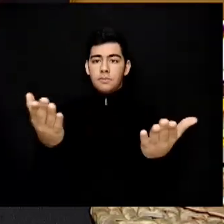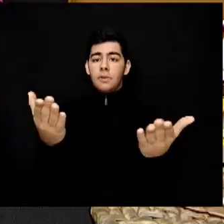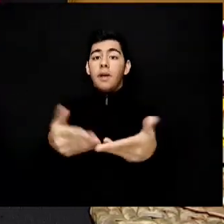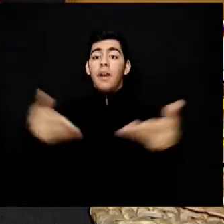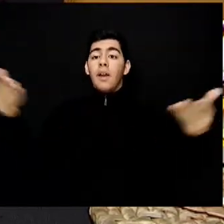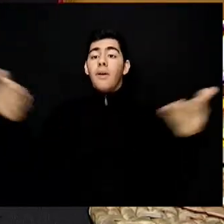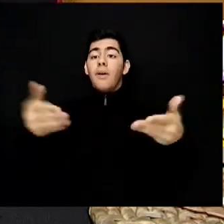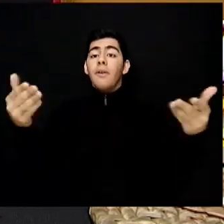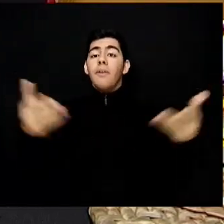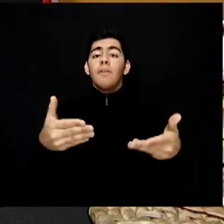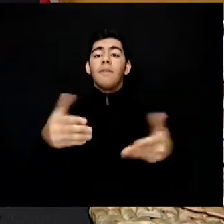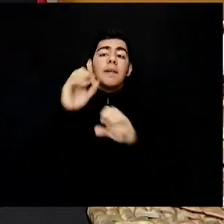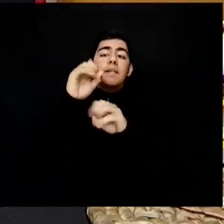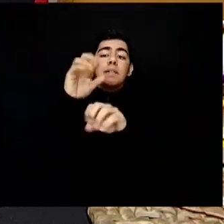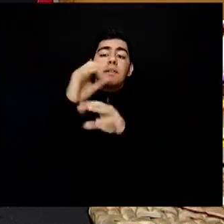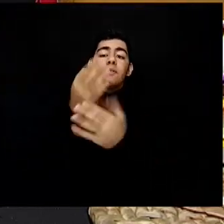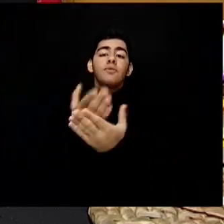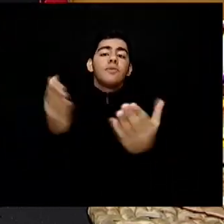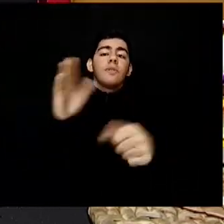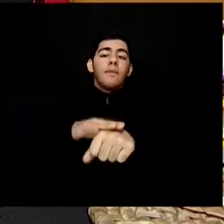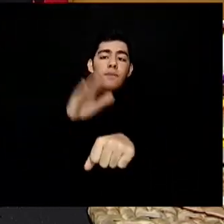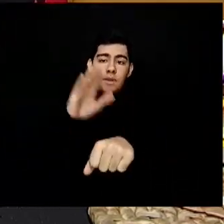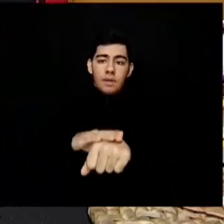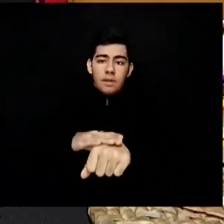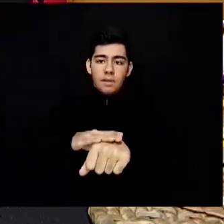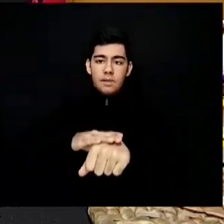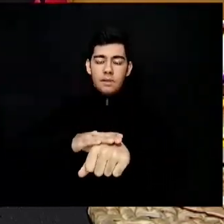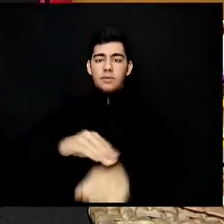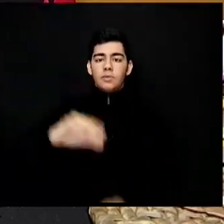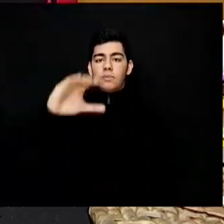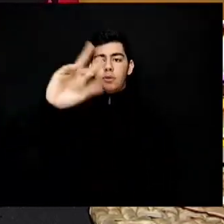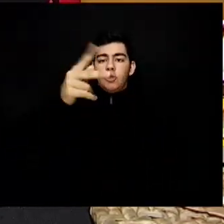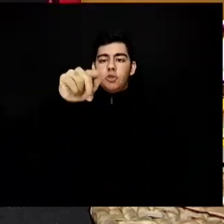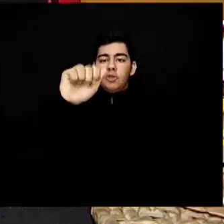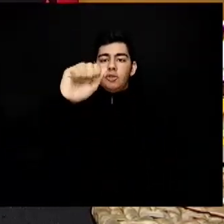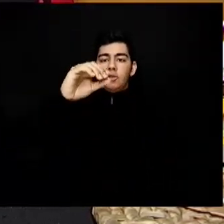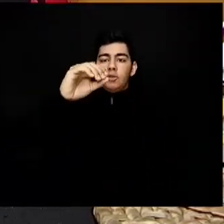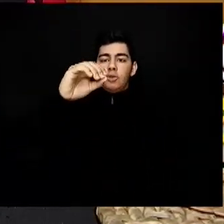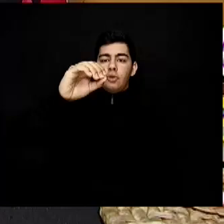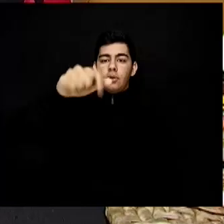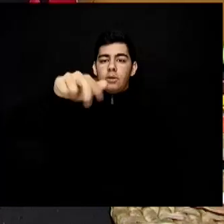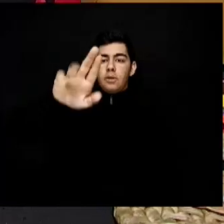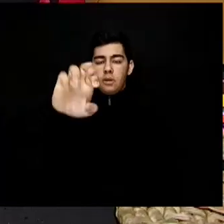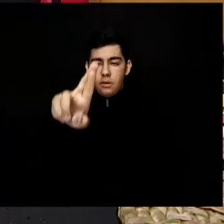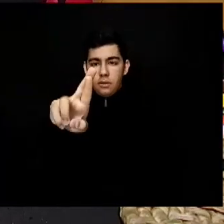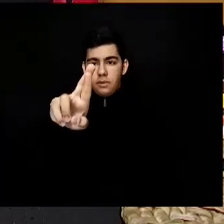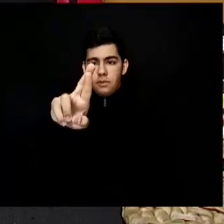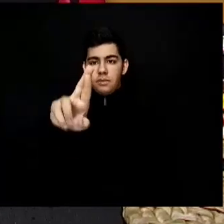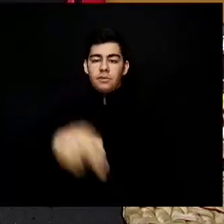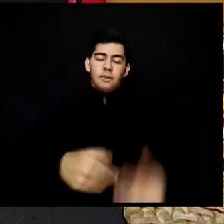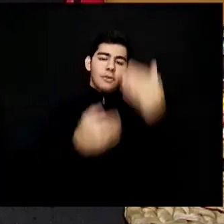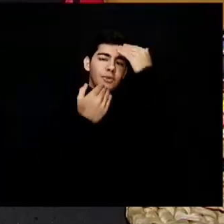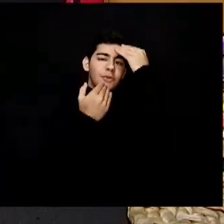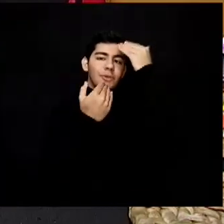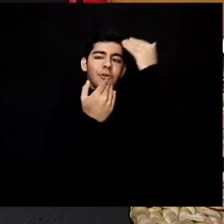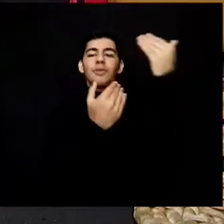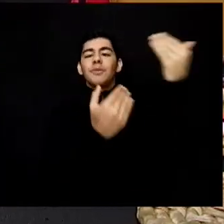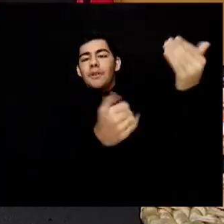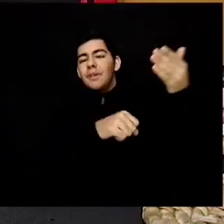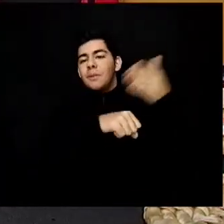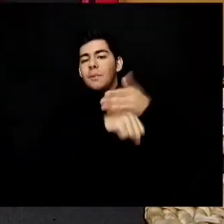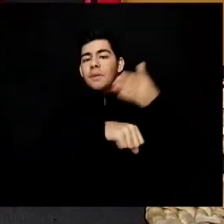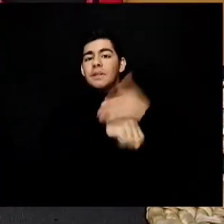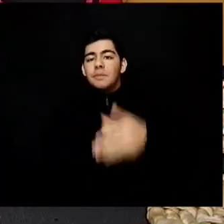uma choker ou gargantilha, né, Iane? Isso! Muito obrigada por receber a gente aqui no seu ateliê. Eu